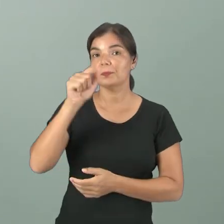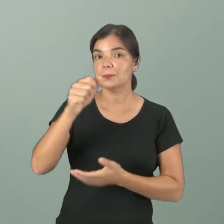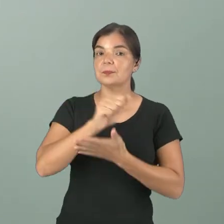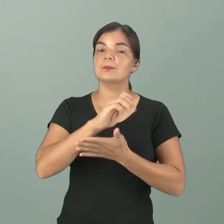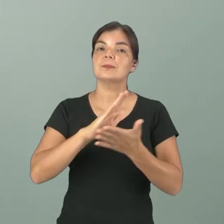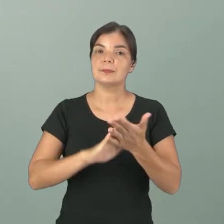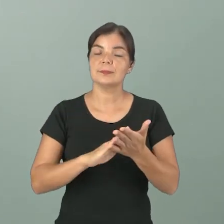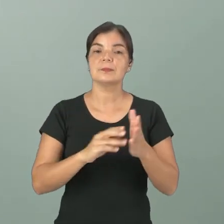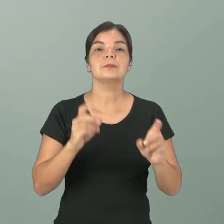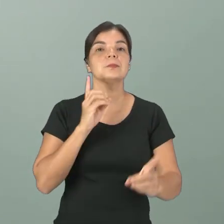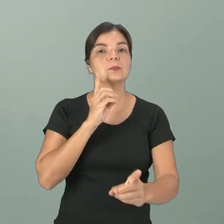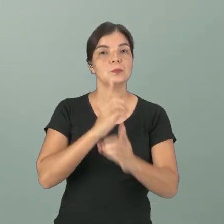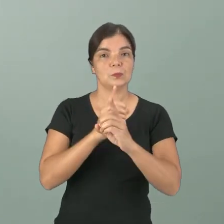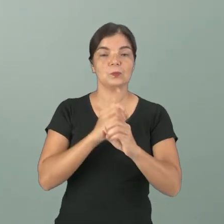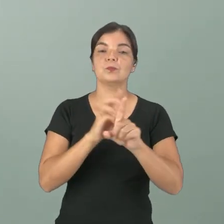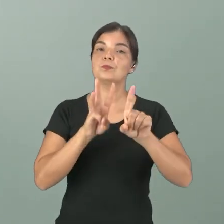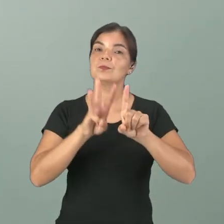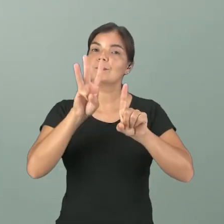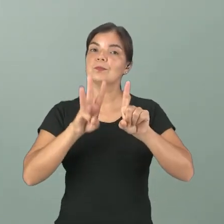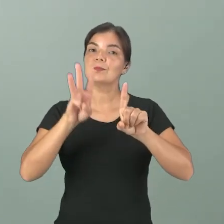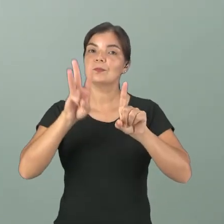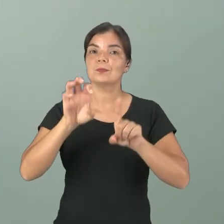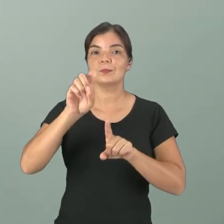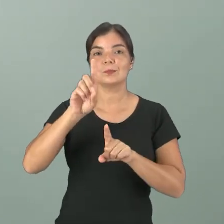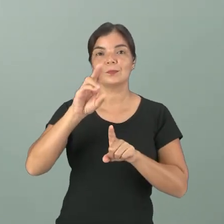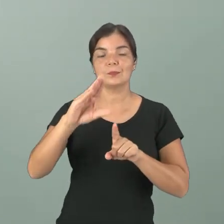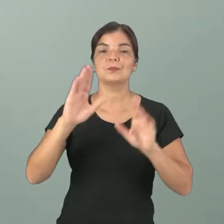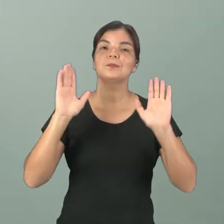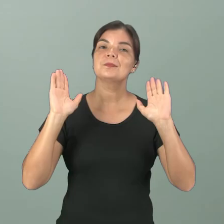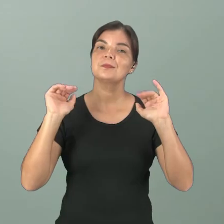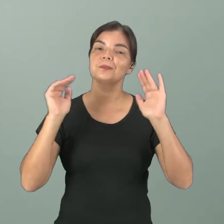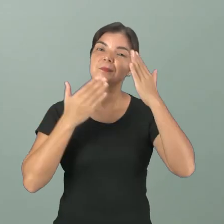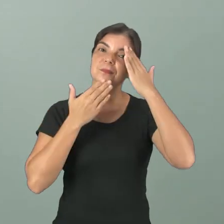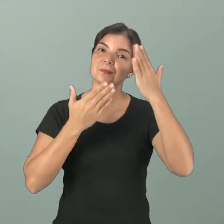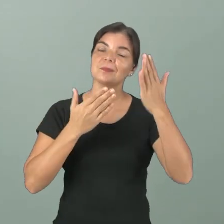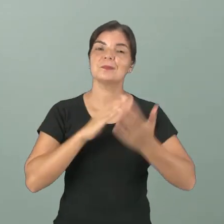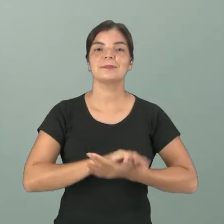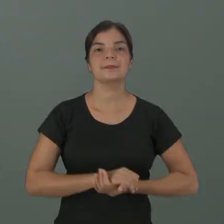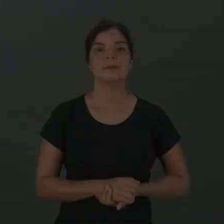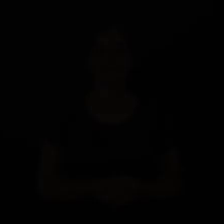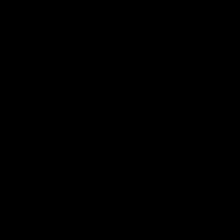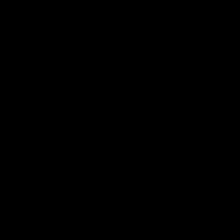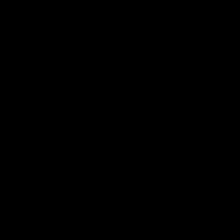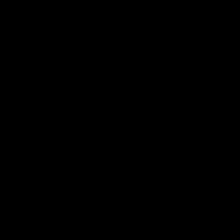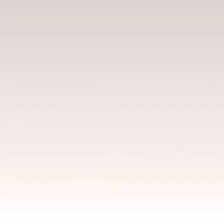e outras atividades você encontra no portal Eduque. Até a próxima e muito obrigada!